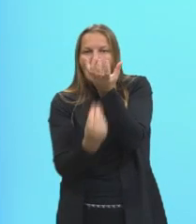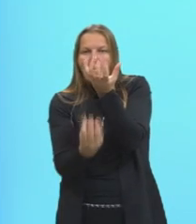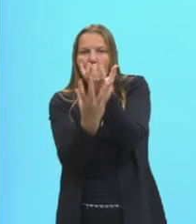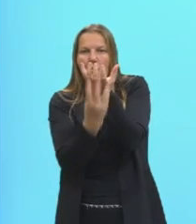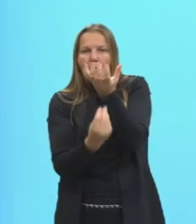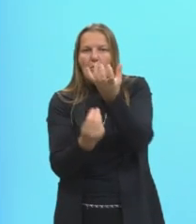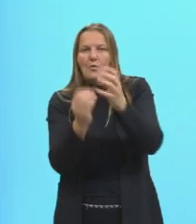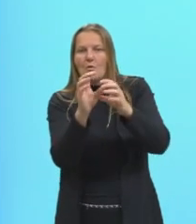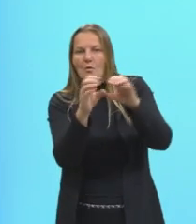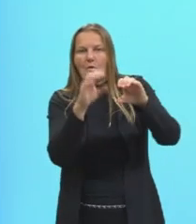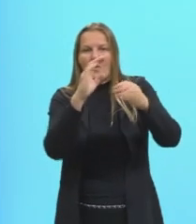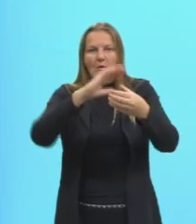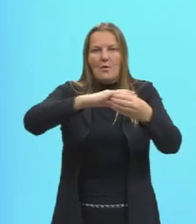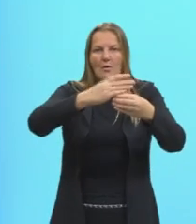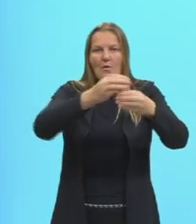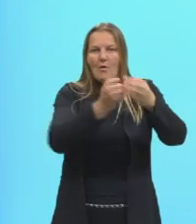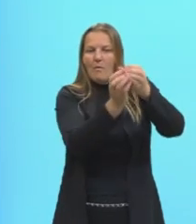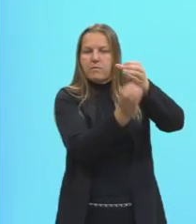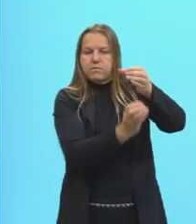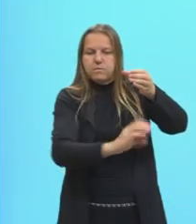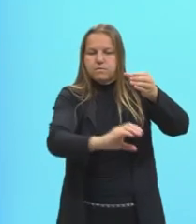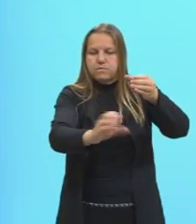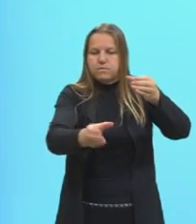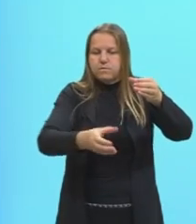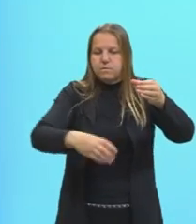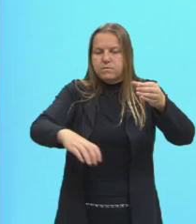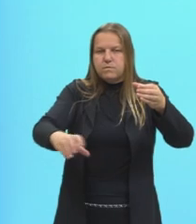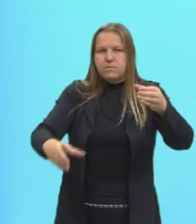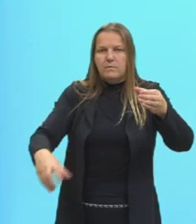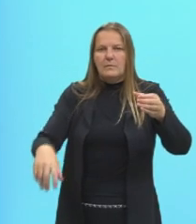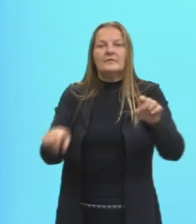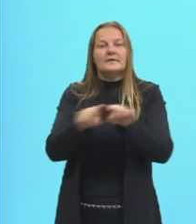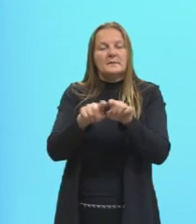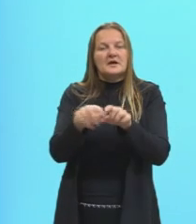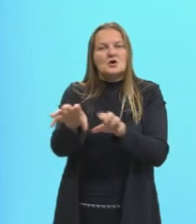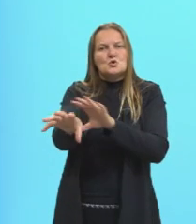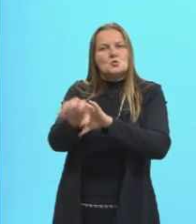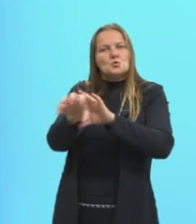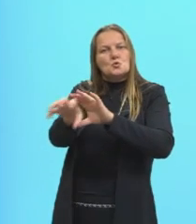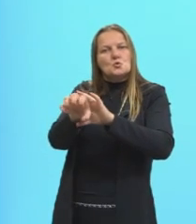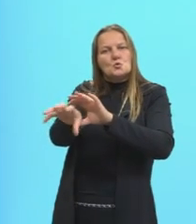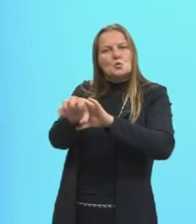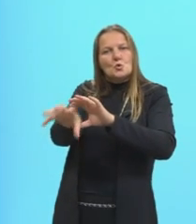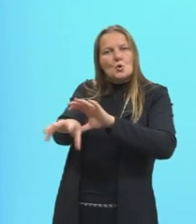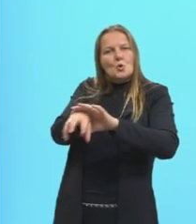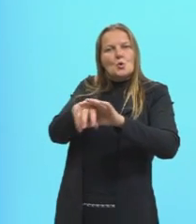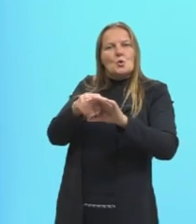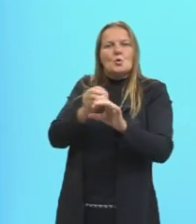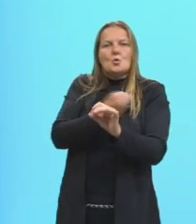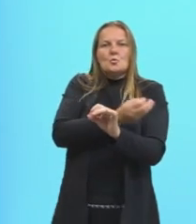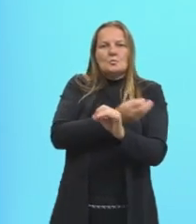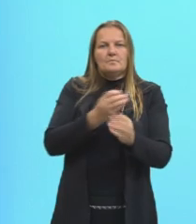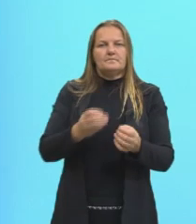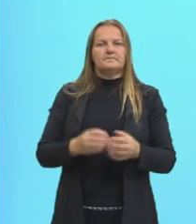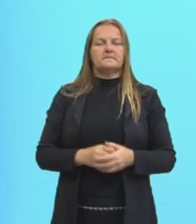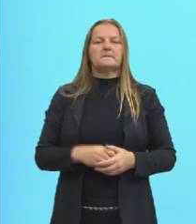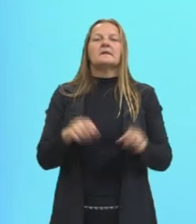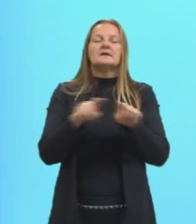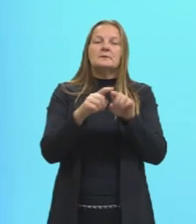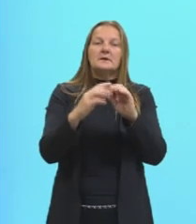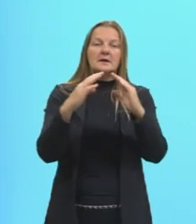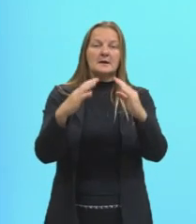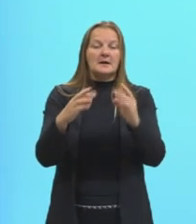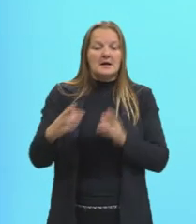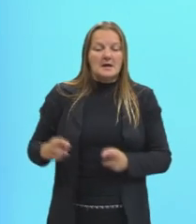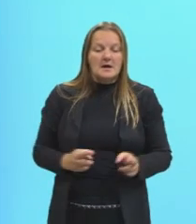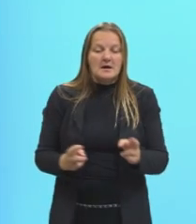passa né o encanamento né eu colocando casas de bombeamento muitas vezes desocupação dessas áreas de risco né tirar